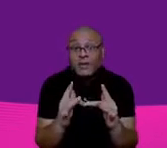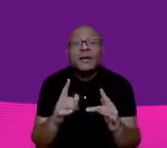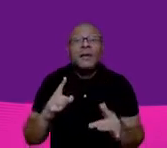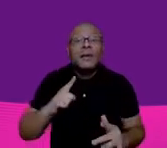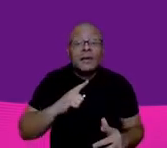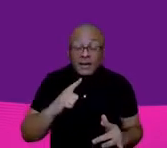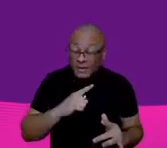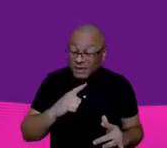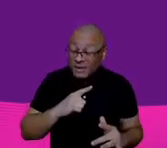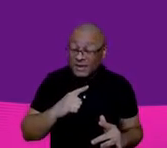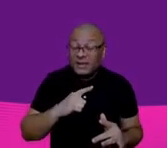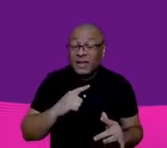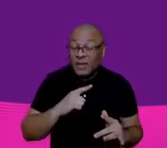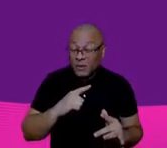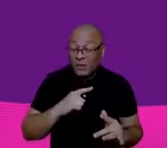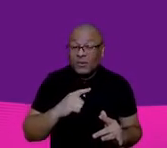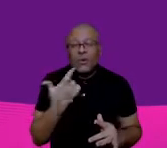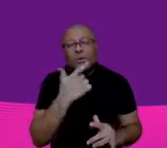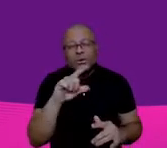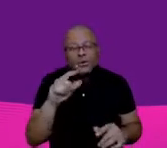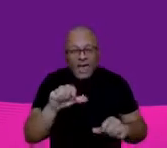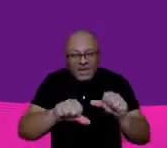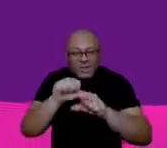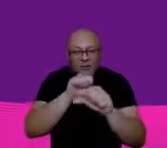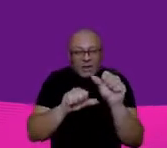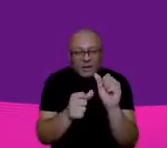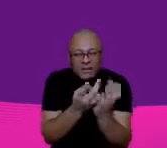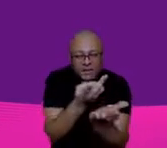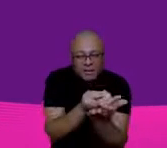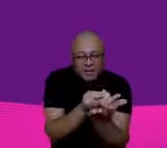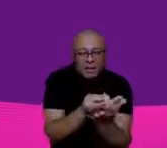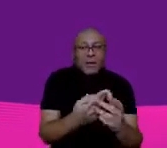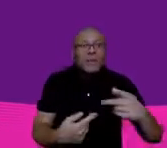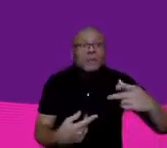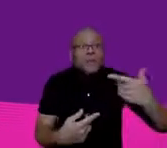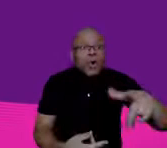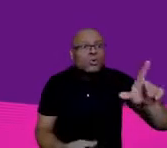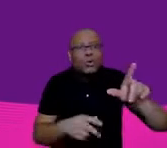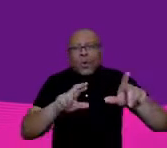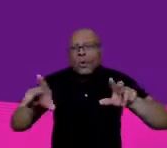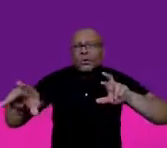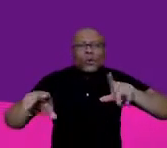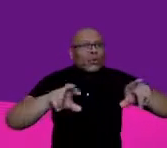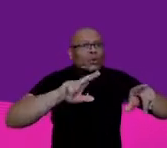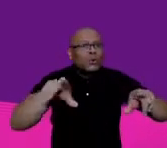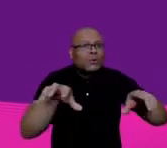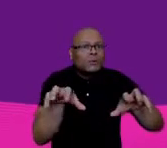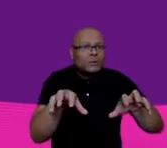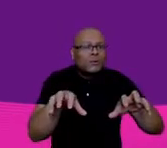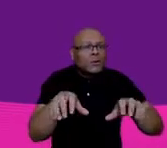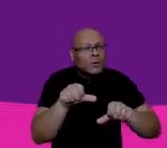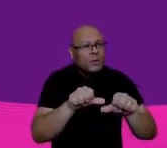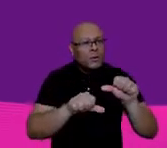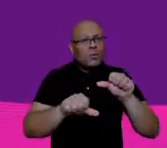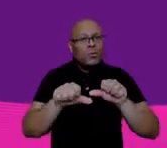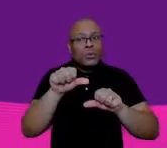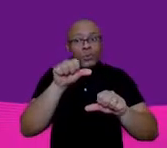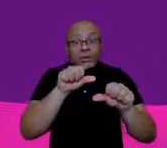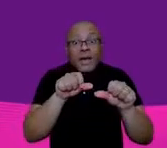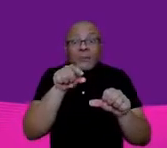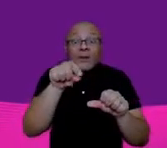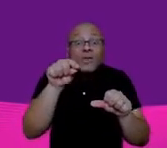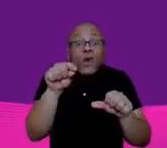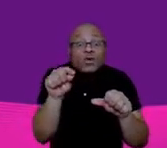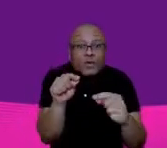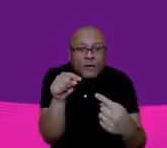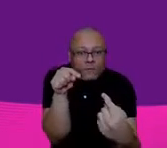outcome que a gente vê em alguns pacientes, não só Parkinson, distonia, Tourette ou tremor, ela depende muito de onde está a estimulação, que a gente chama de VTA,